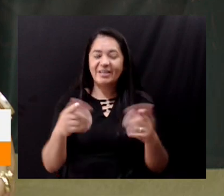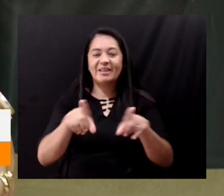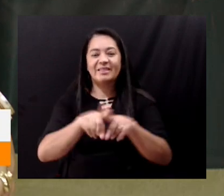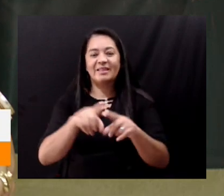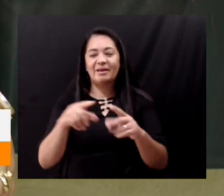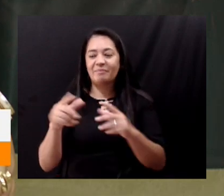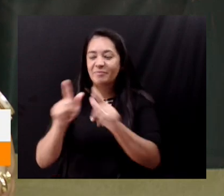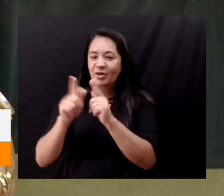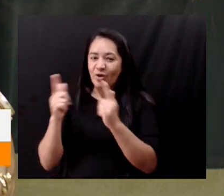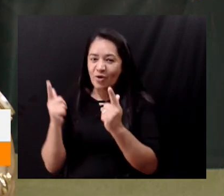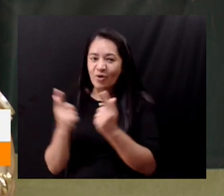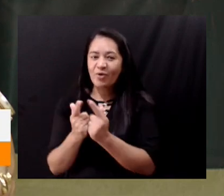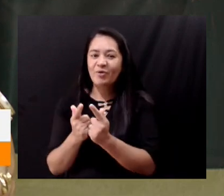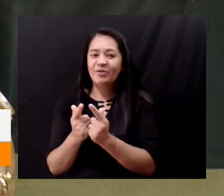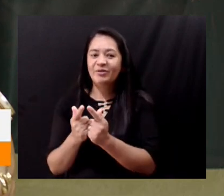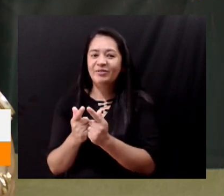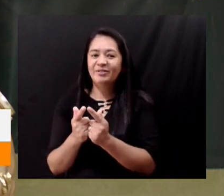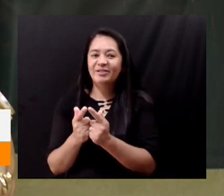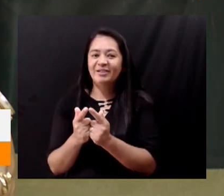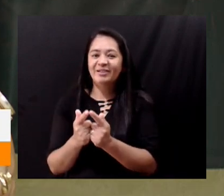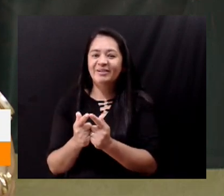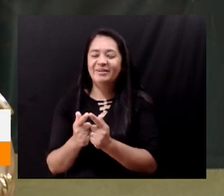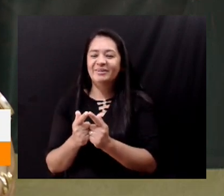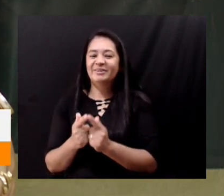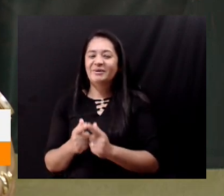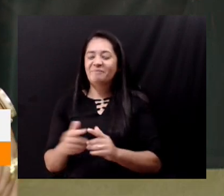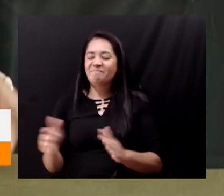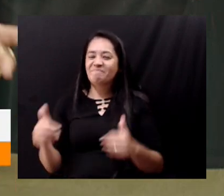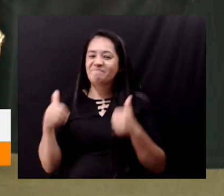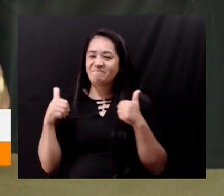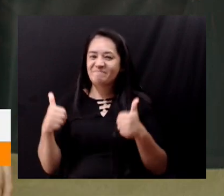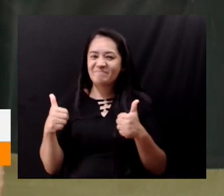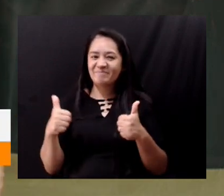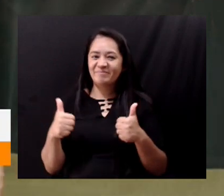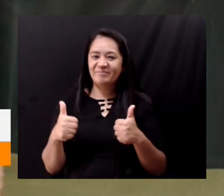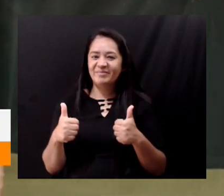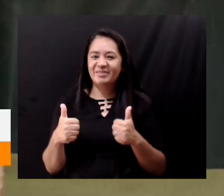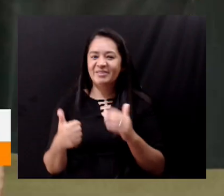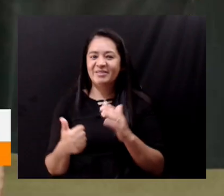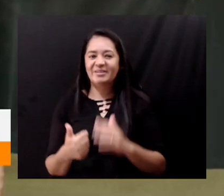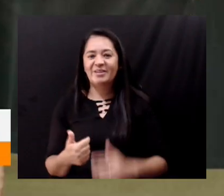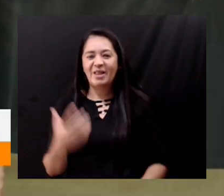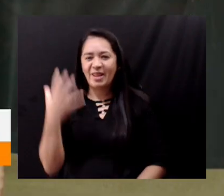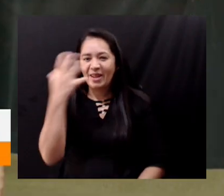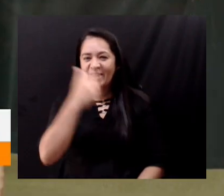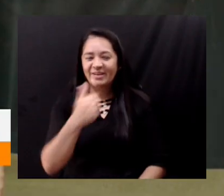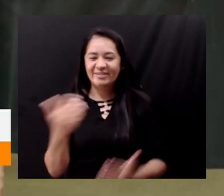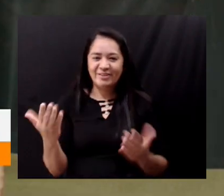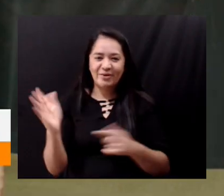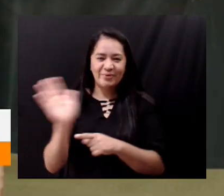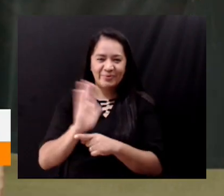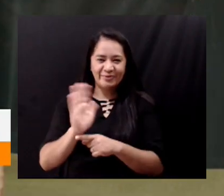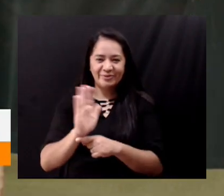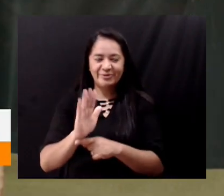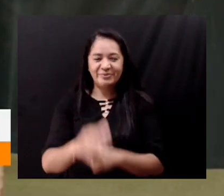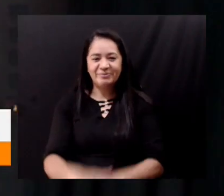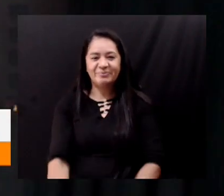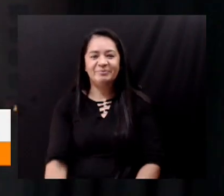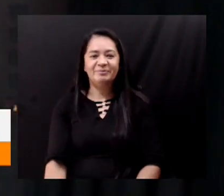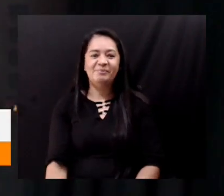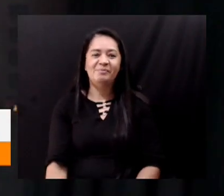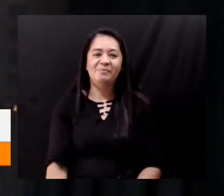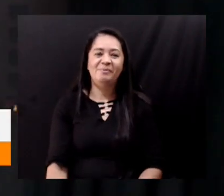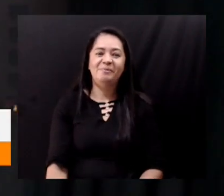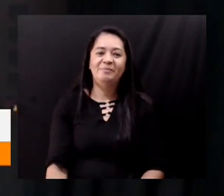Alô, Grupo Mais, valeu, hein? 15 imagens lindas vocês colocaram pra gente hoje aqui no programa, valeu mesmo. Pessoal